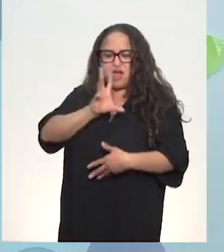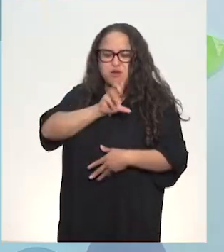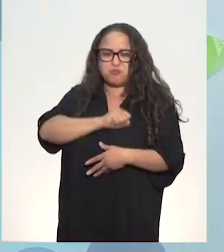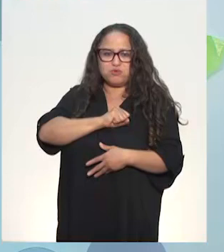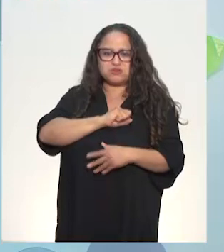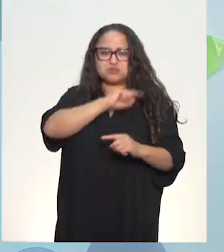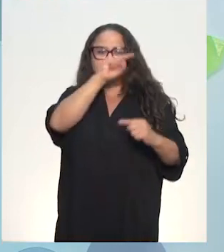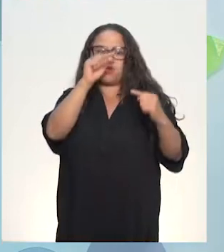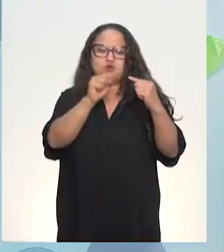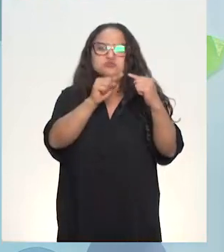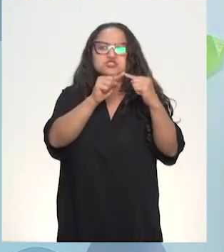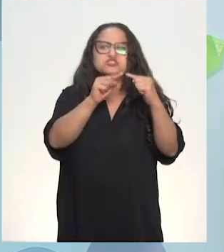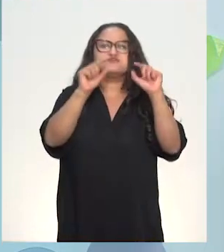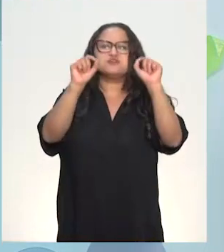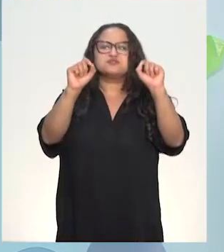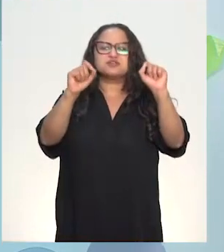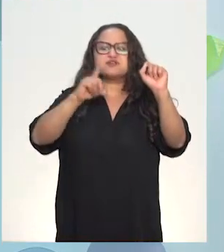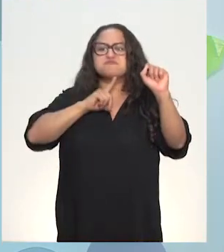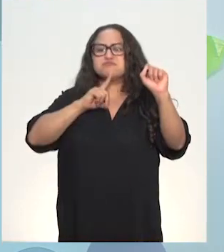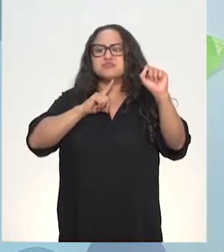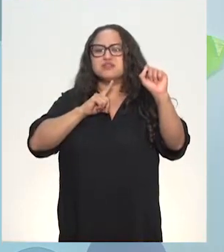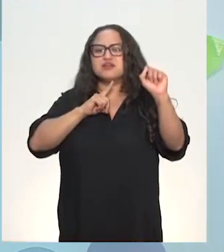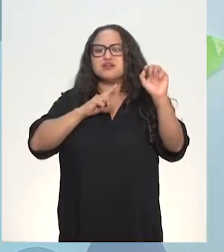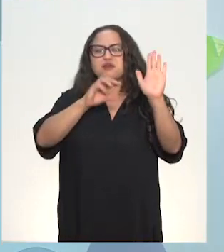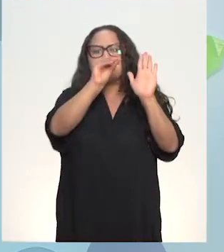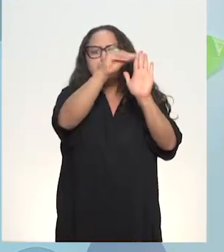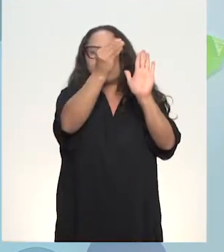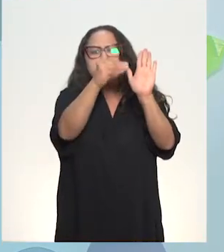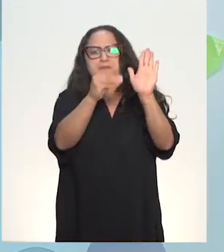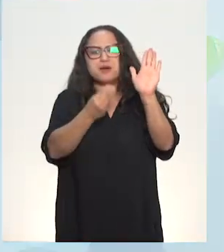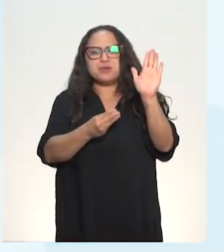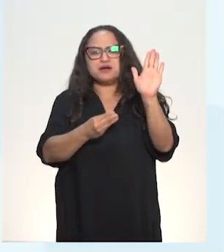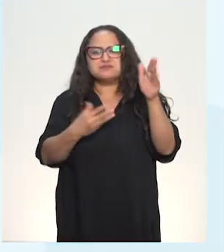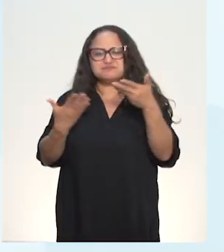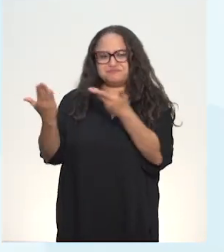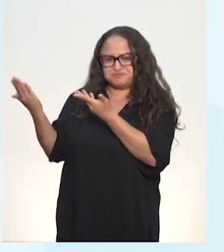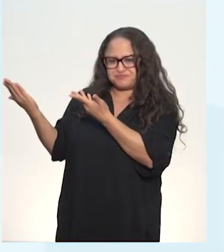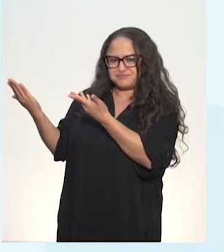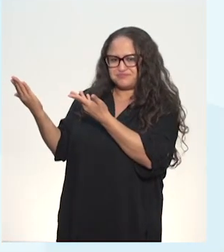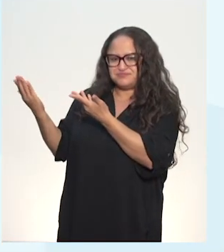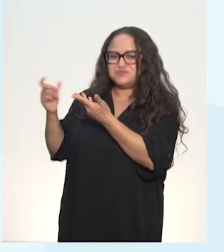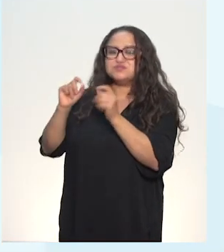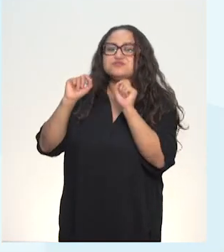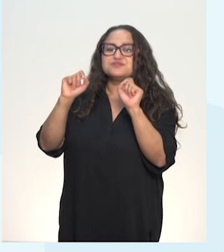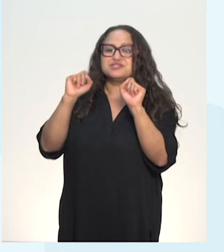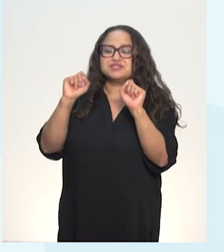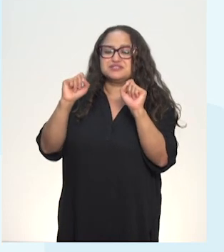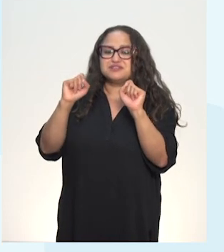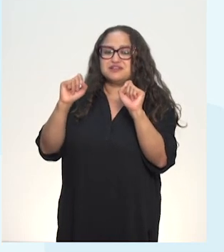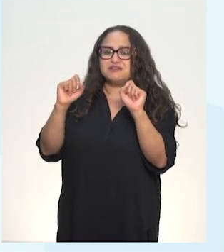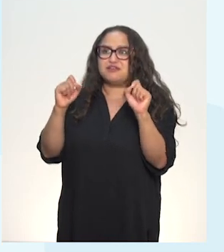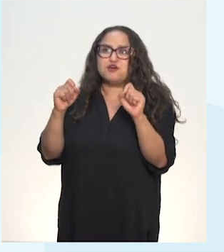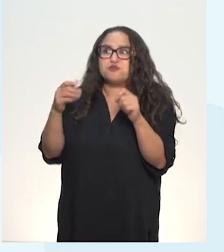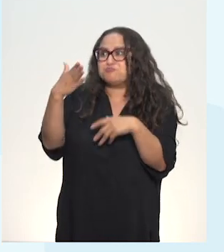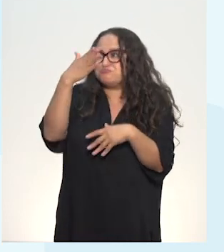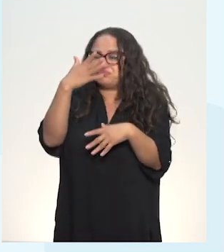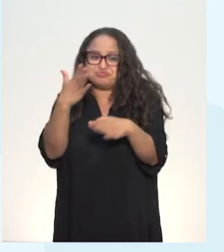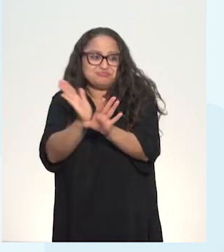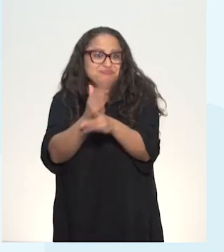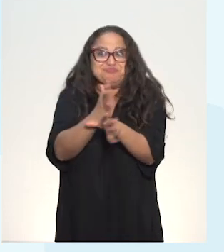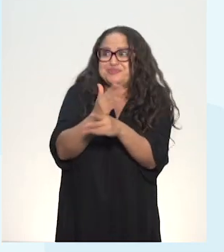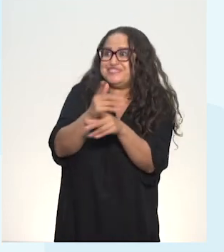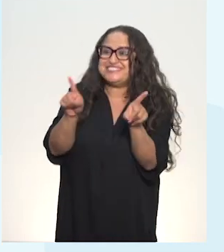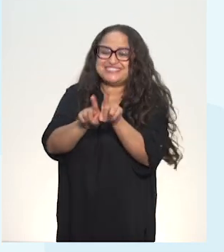objetiva, eu fiz questão de colocar um gabarito aqui para vocês. Olha só, o poema é enorme, né? Para não me perder também, quando a gente fala de poesia, a gente começa, né,